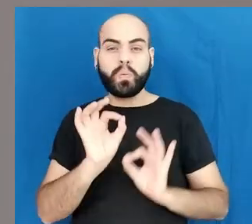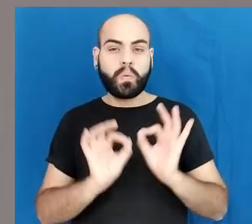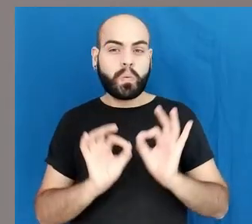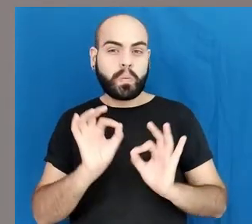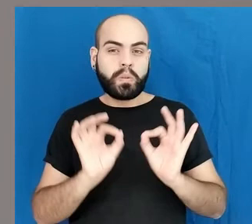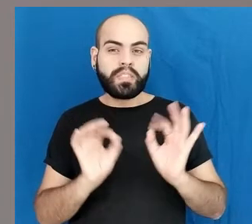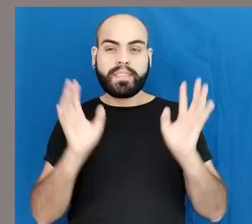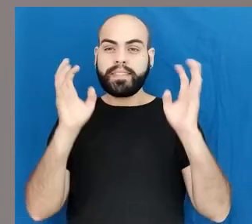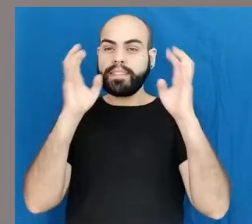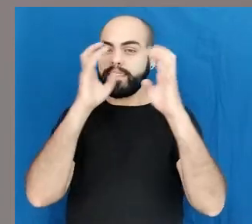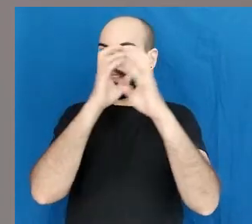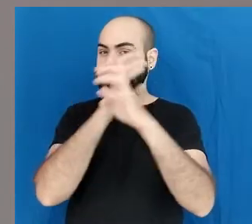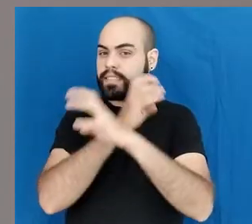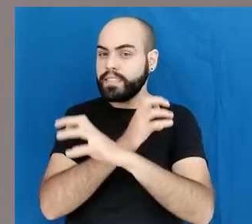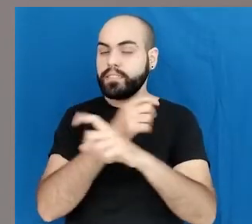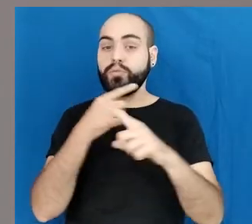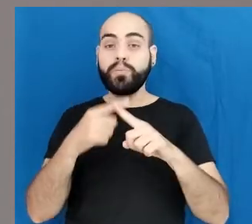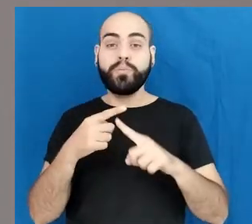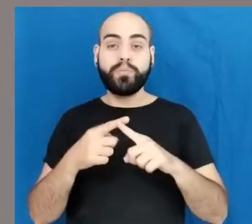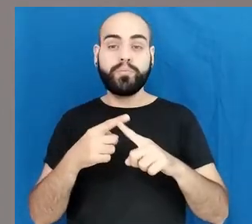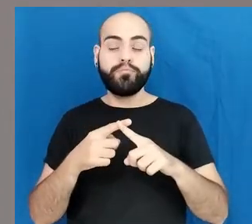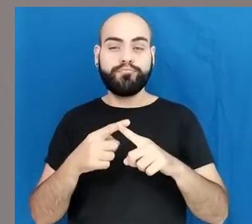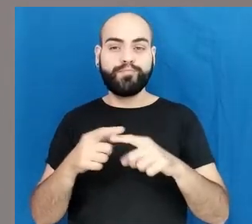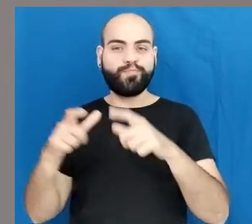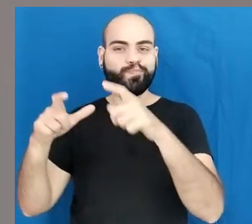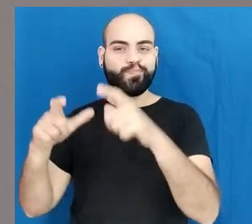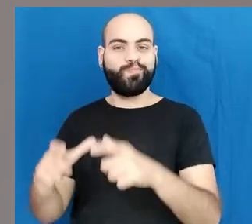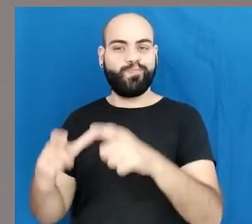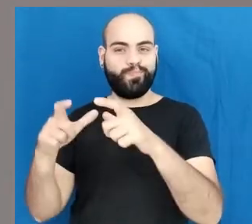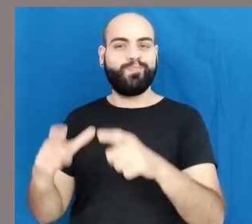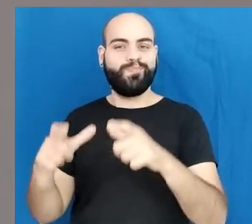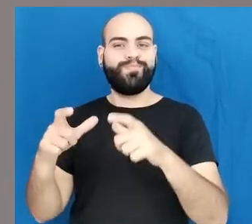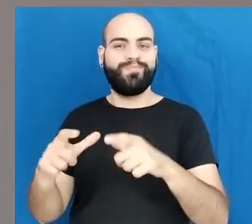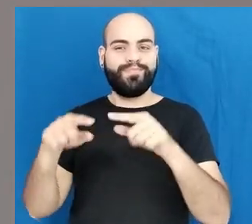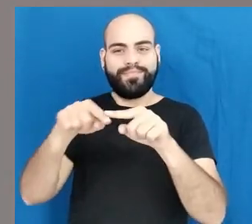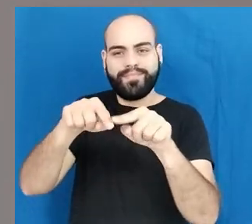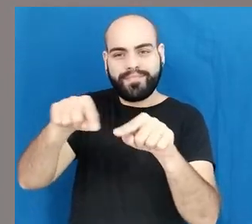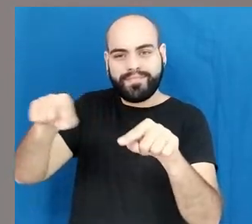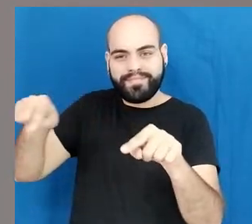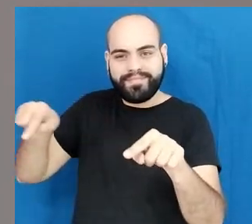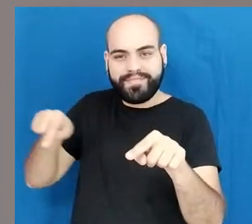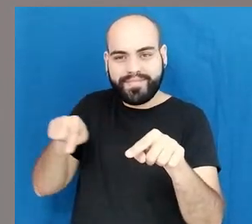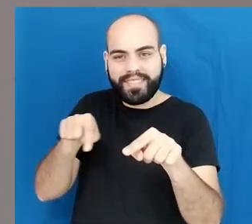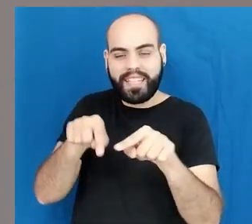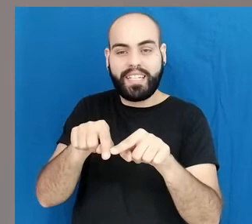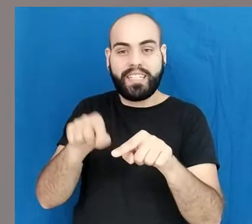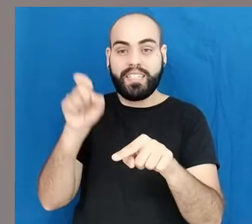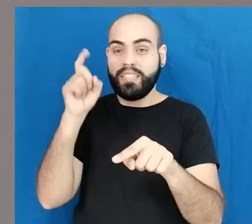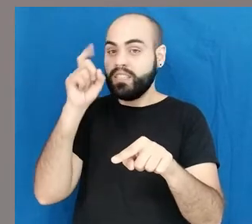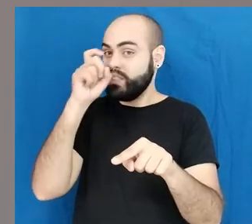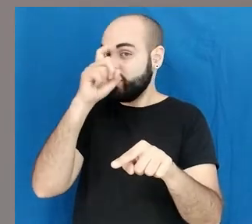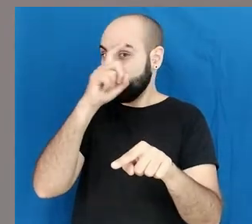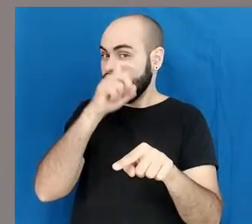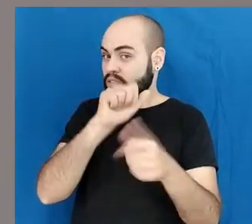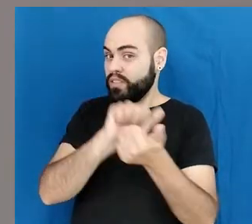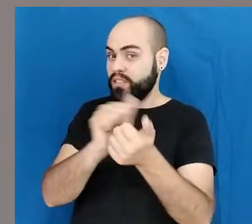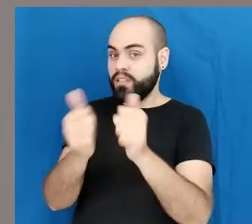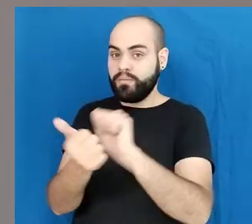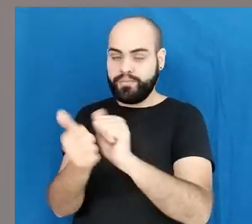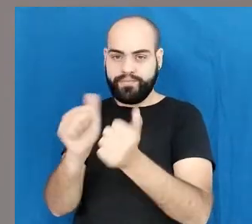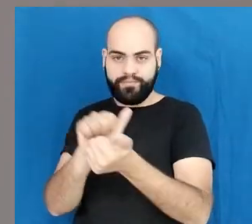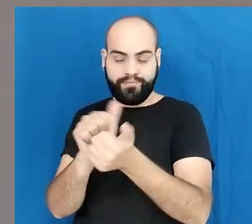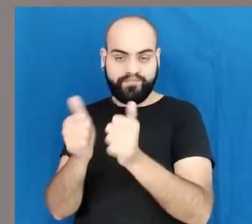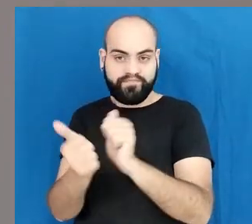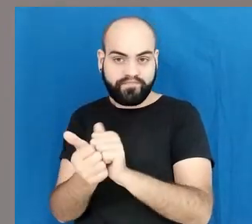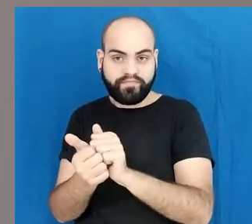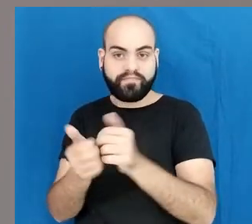dificuldade projetual muito complexa, porque o prédio ele tem uma circularidade que dificilmente